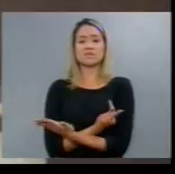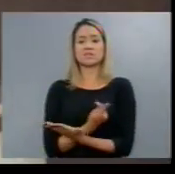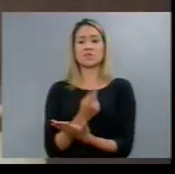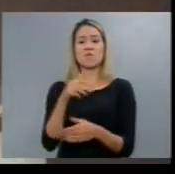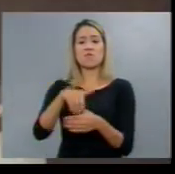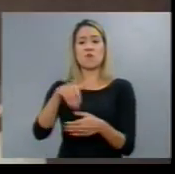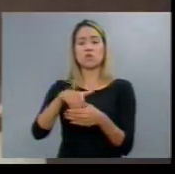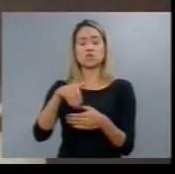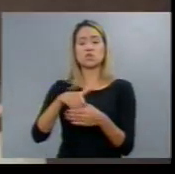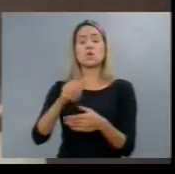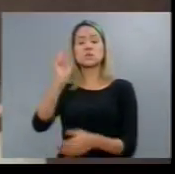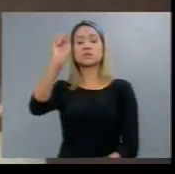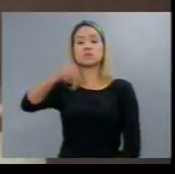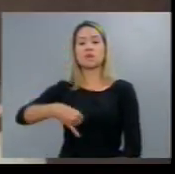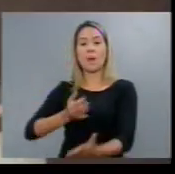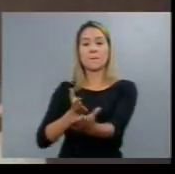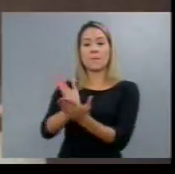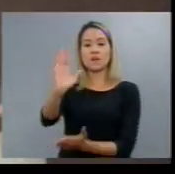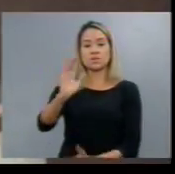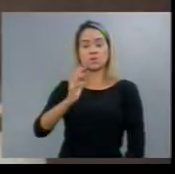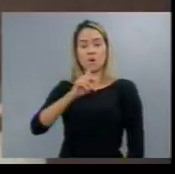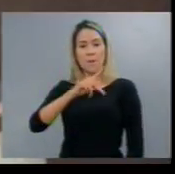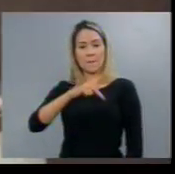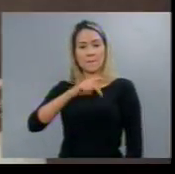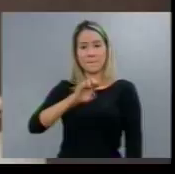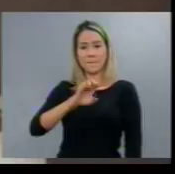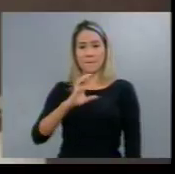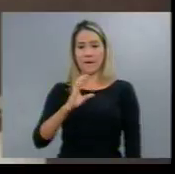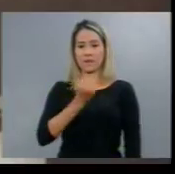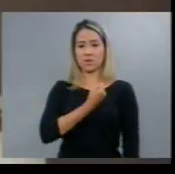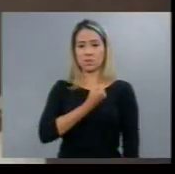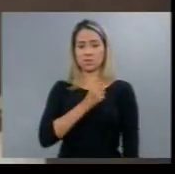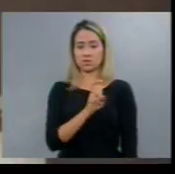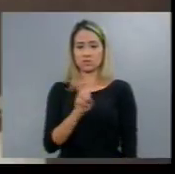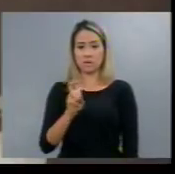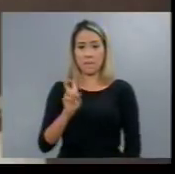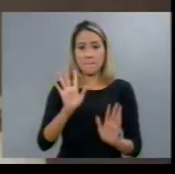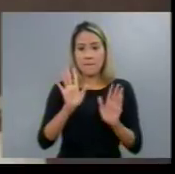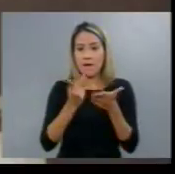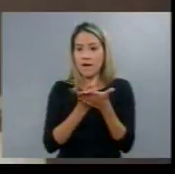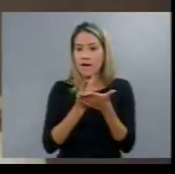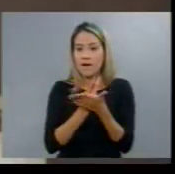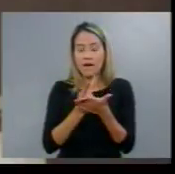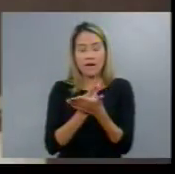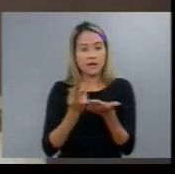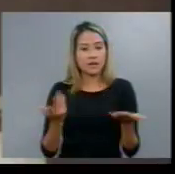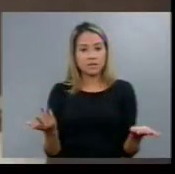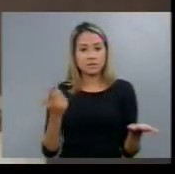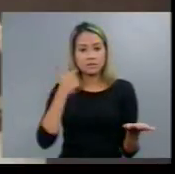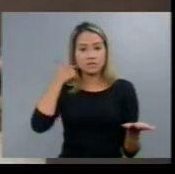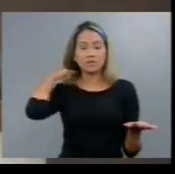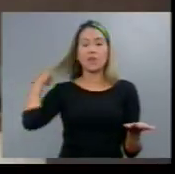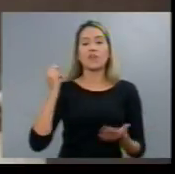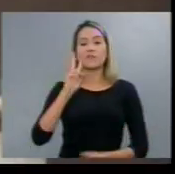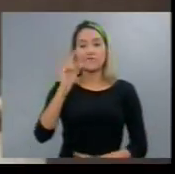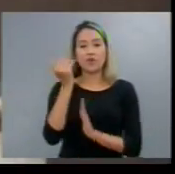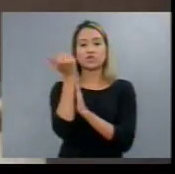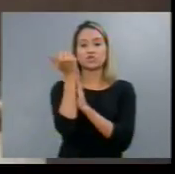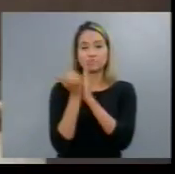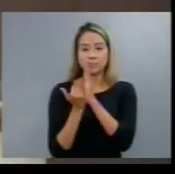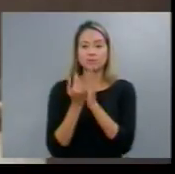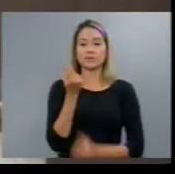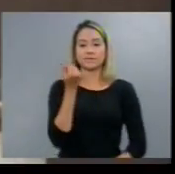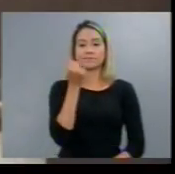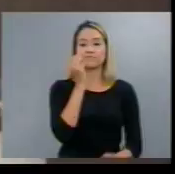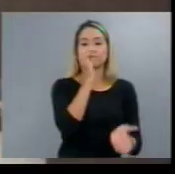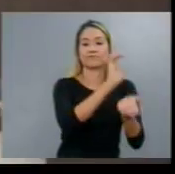da história republicana brasileira, vai, na prática, diminuir os